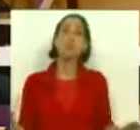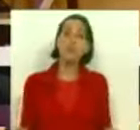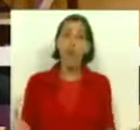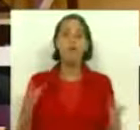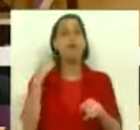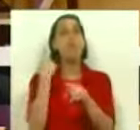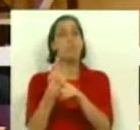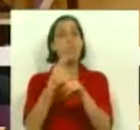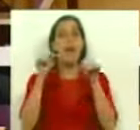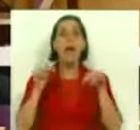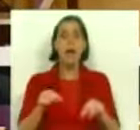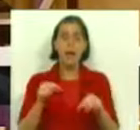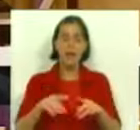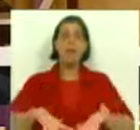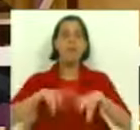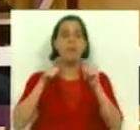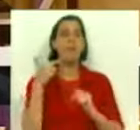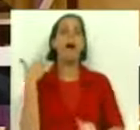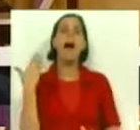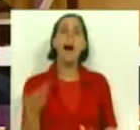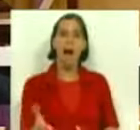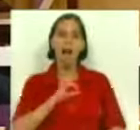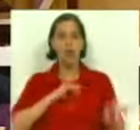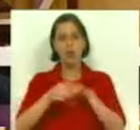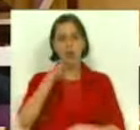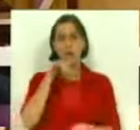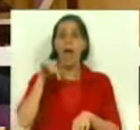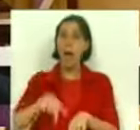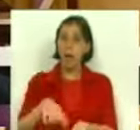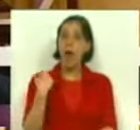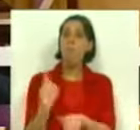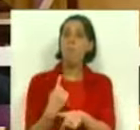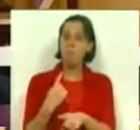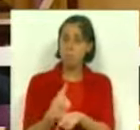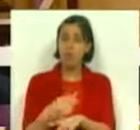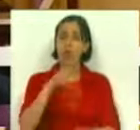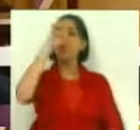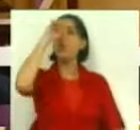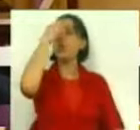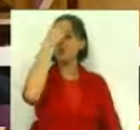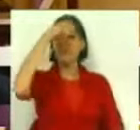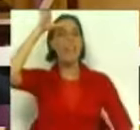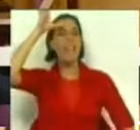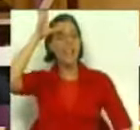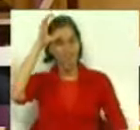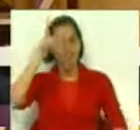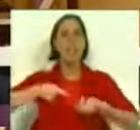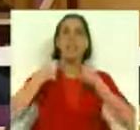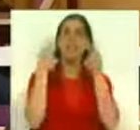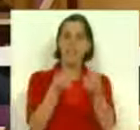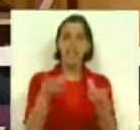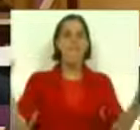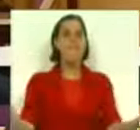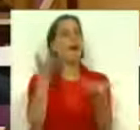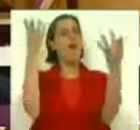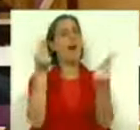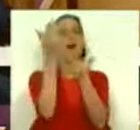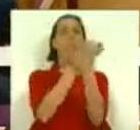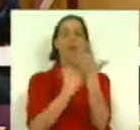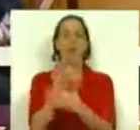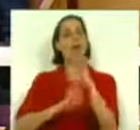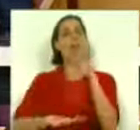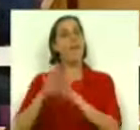portanto, também aqui há progressividade, Sr. Deputado. Também aqui o esforço inteligente de incentivar a economia